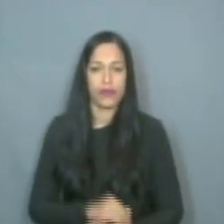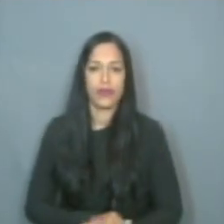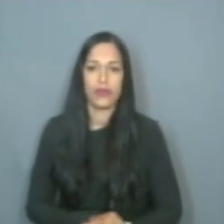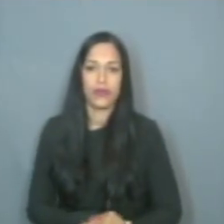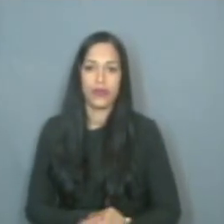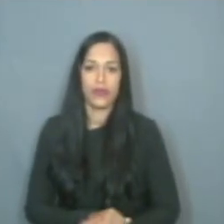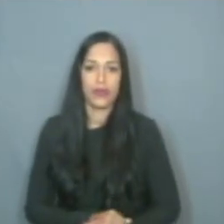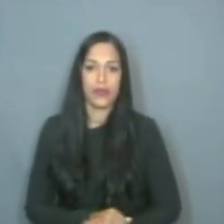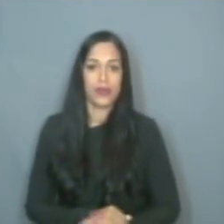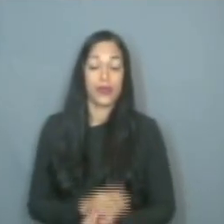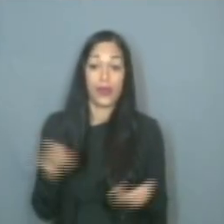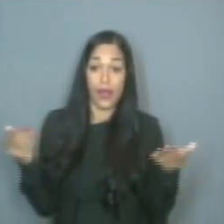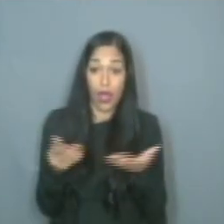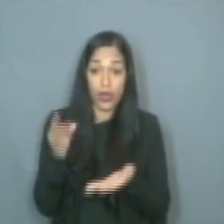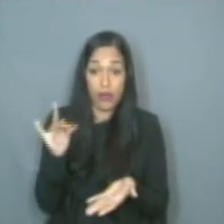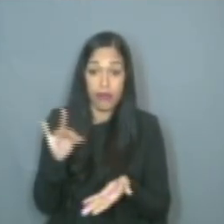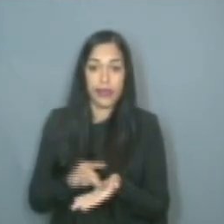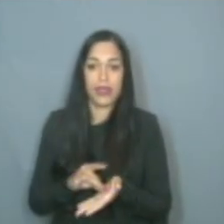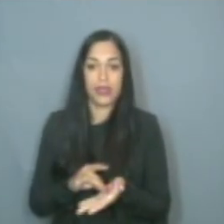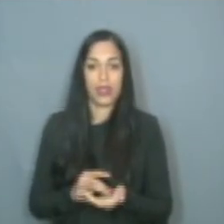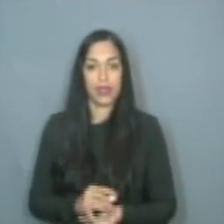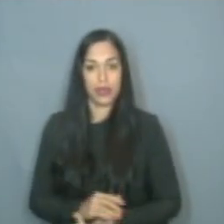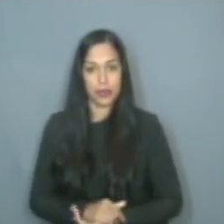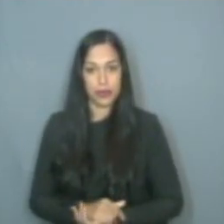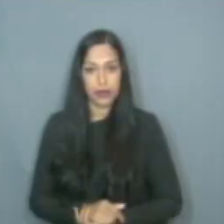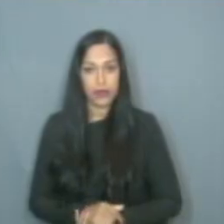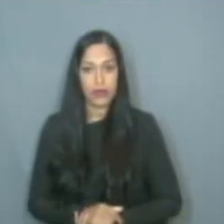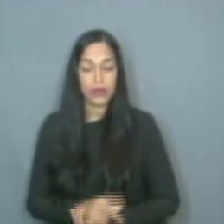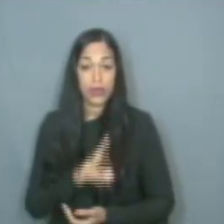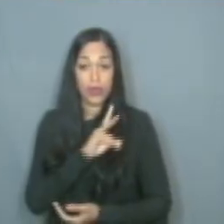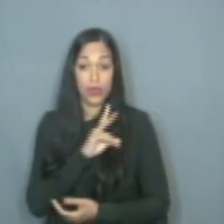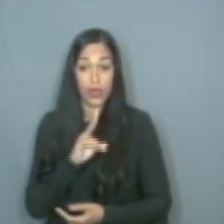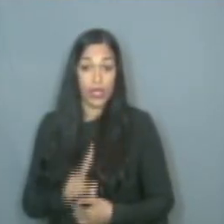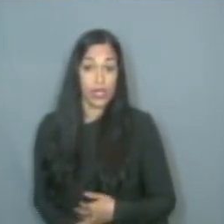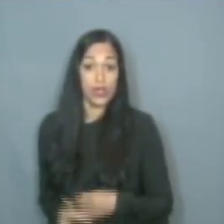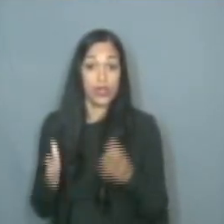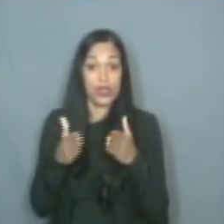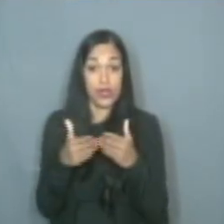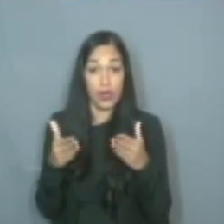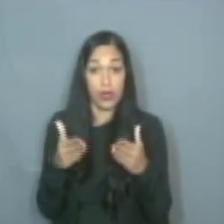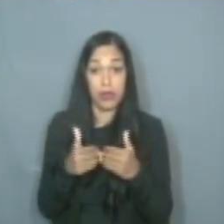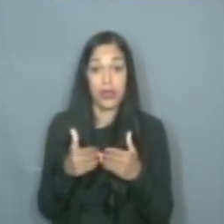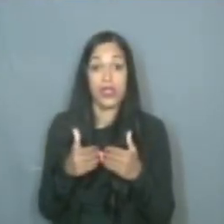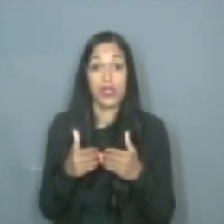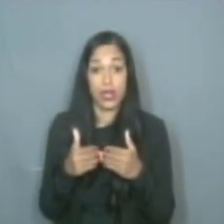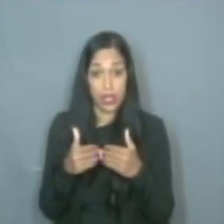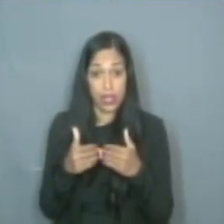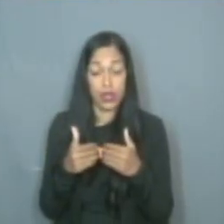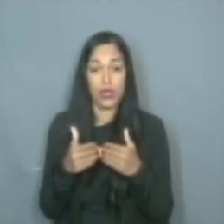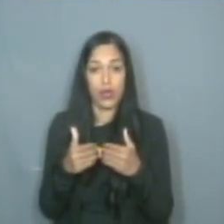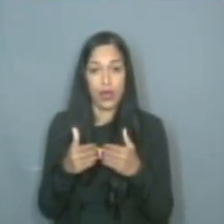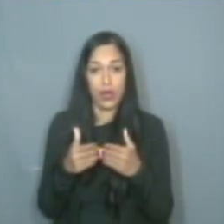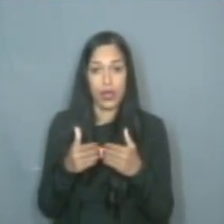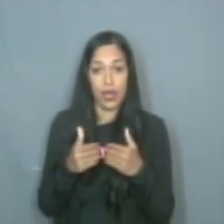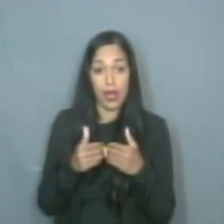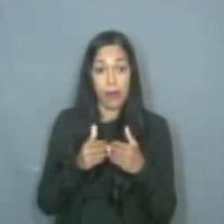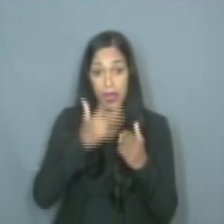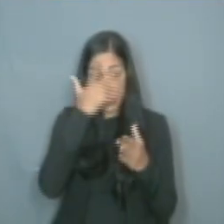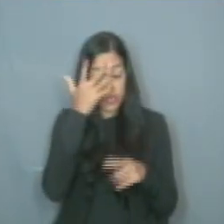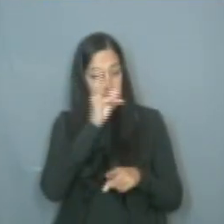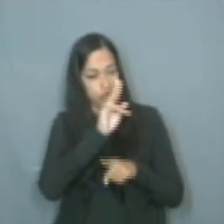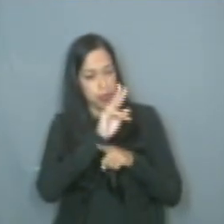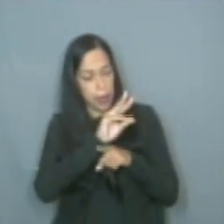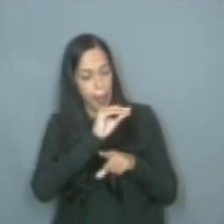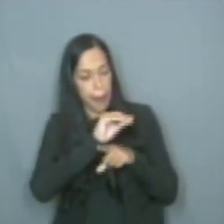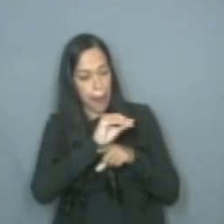de modo oficial, os vereadores estão pedindo que os flanelinhas comuniquem